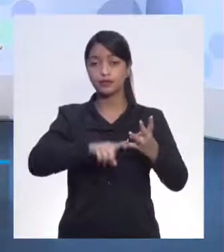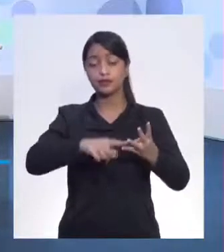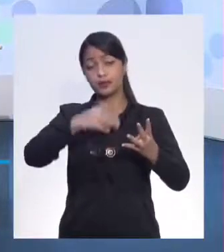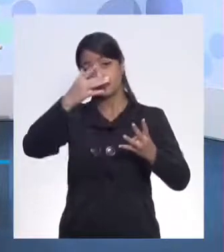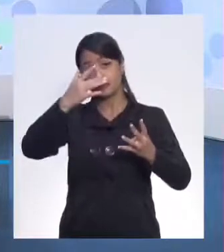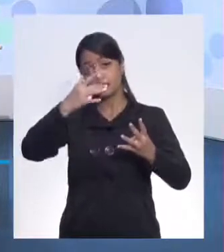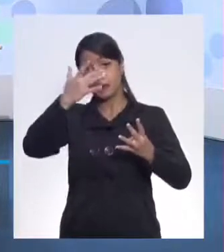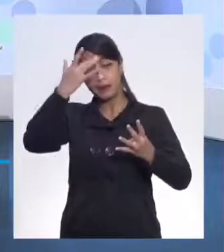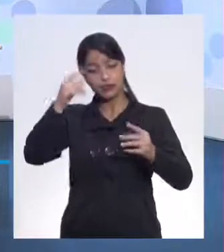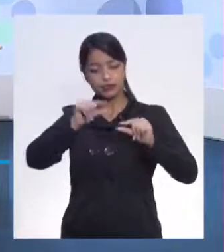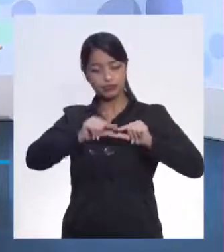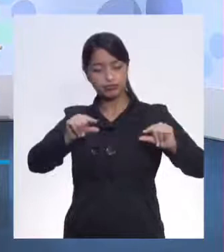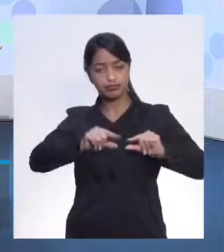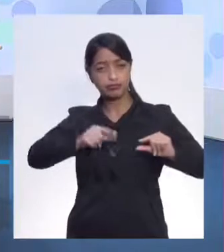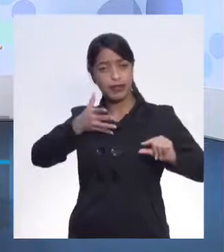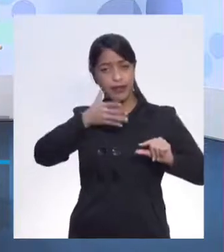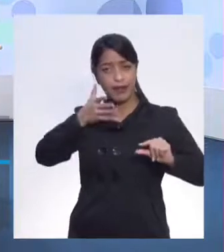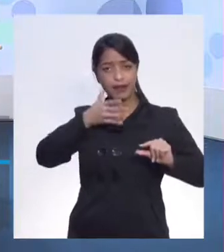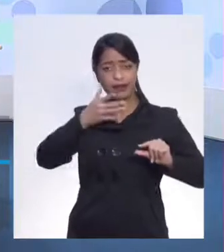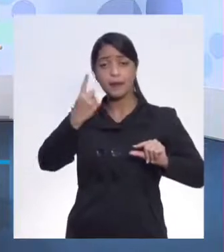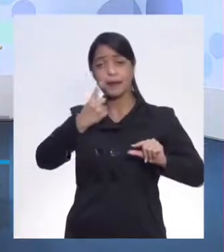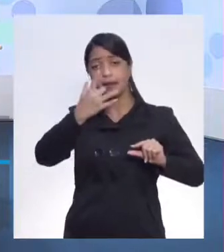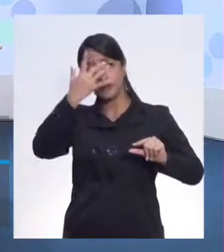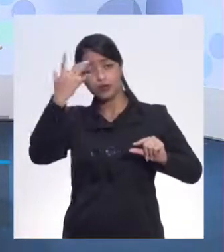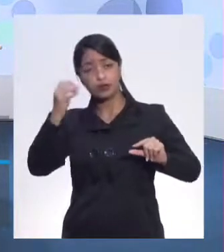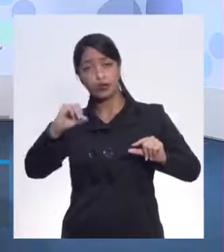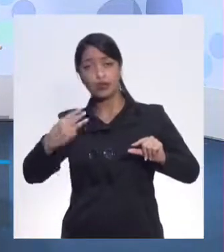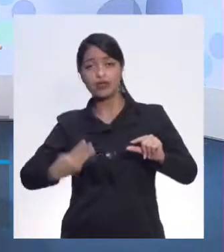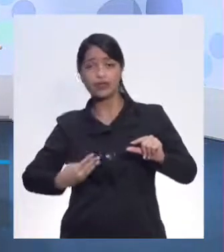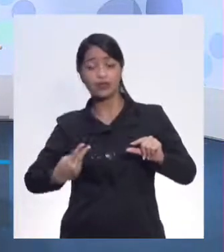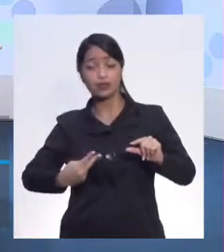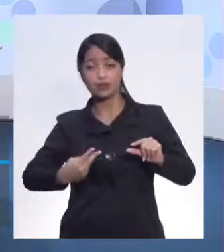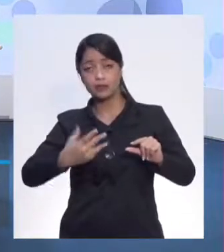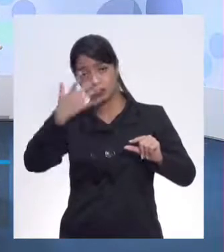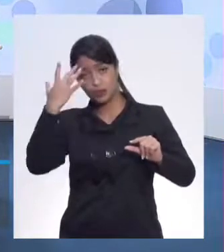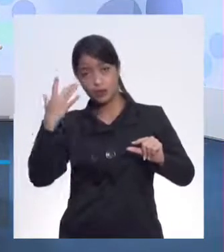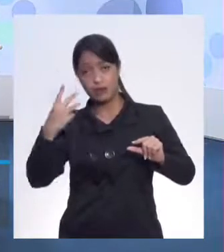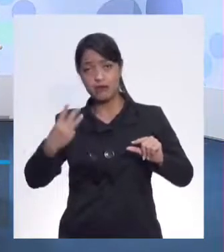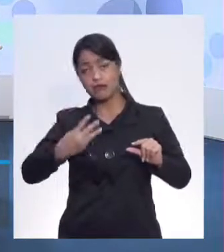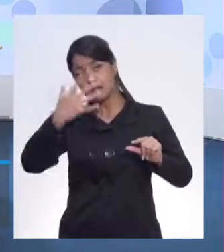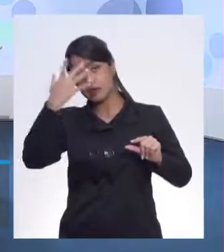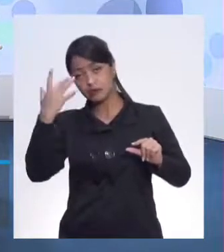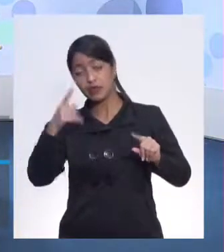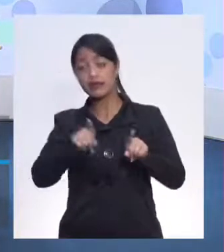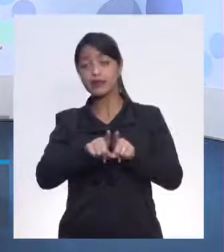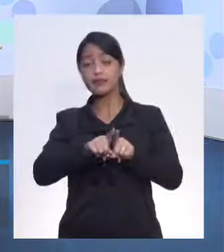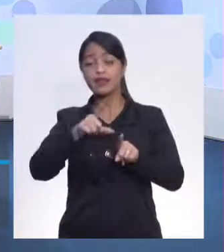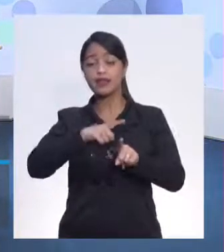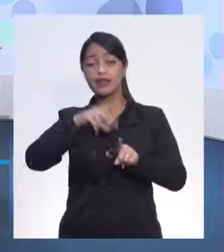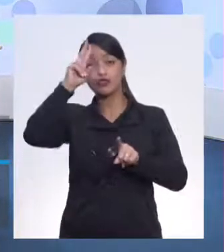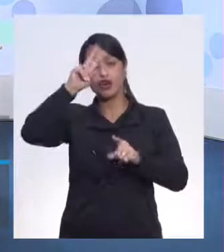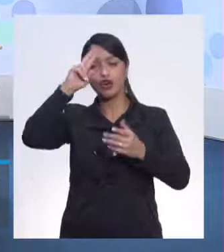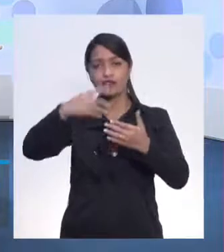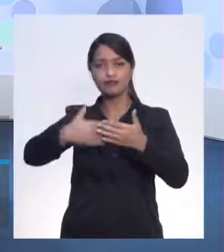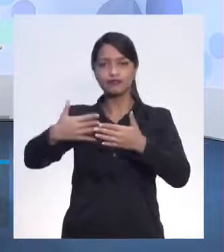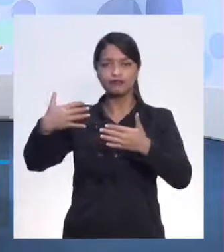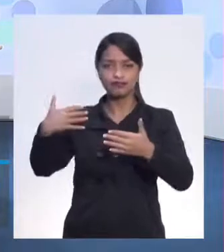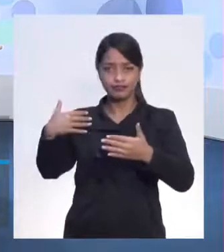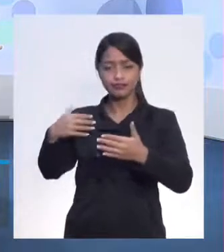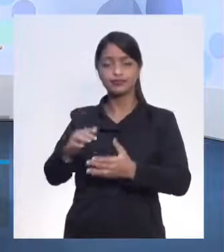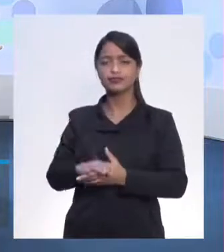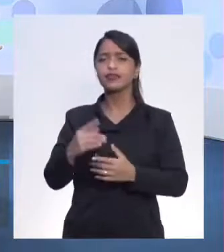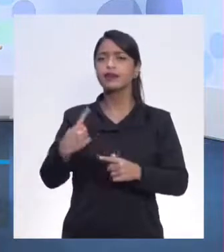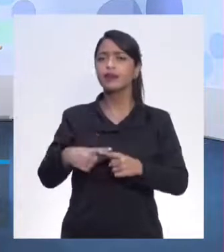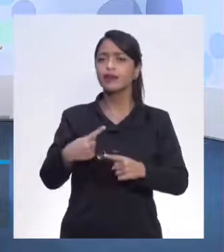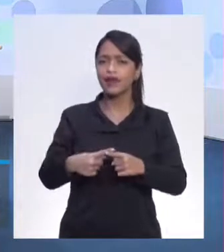terceira pessoa? Né? E nós temos também o próprio enredo, Isso. a própria história, certo? Porque a crônica fala